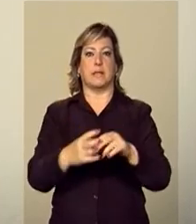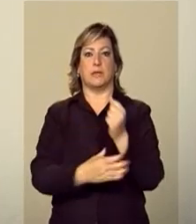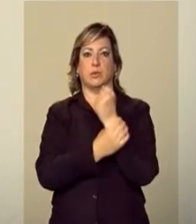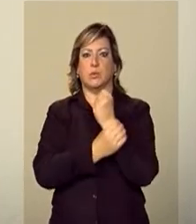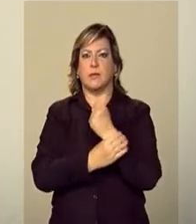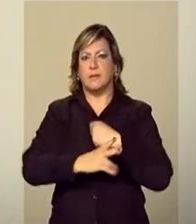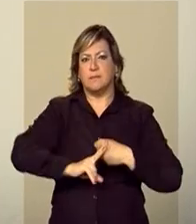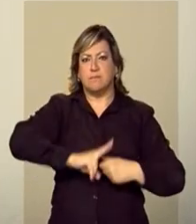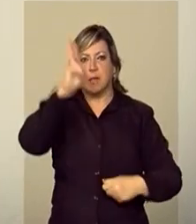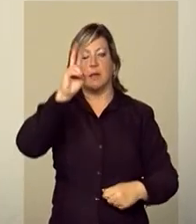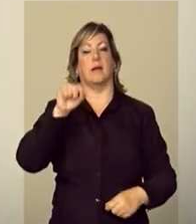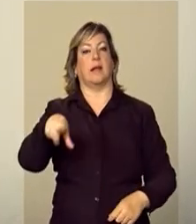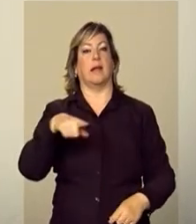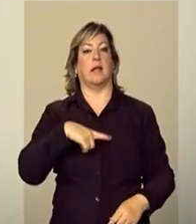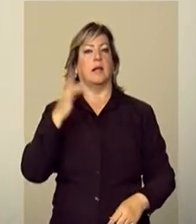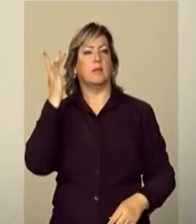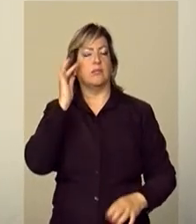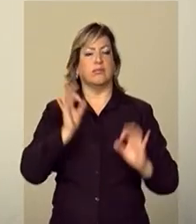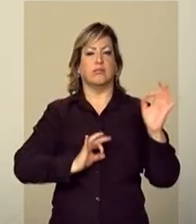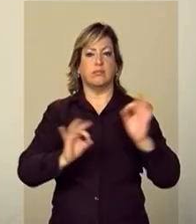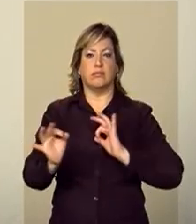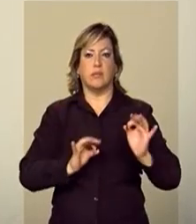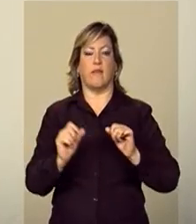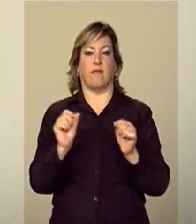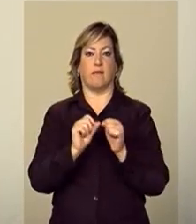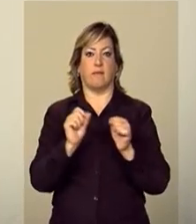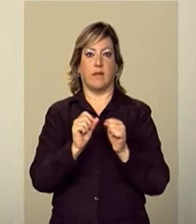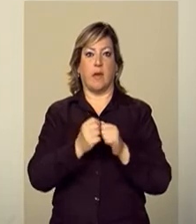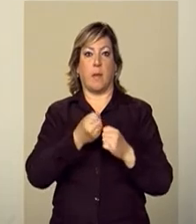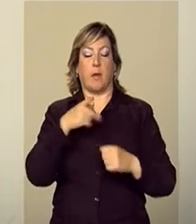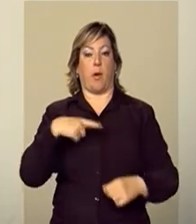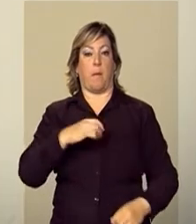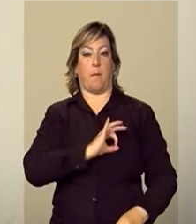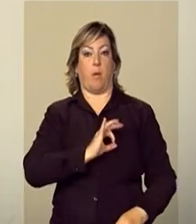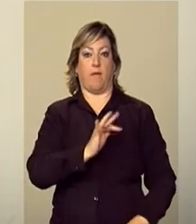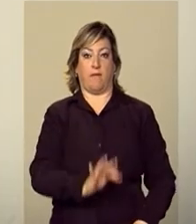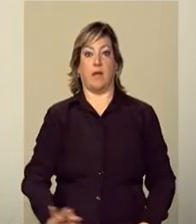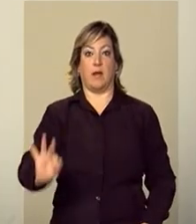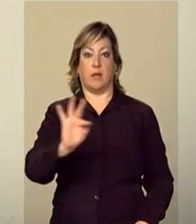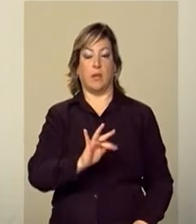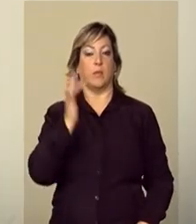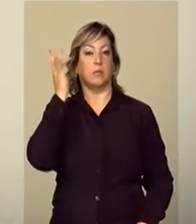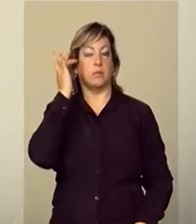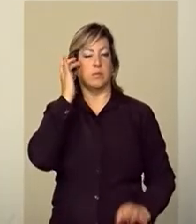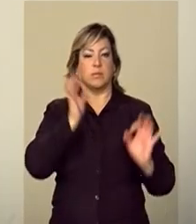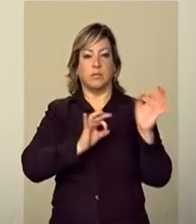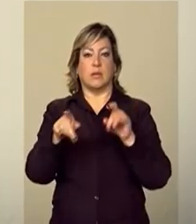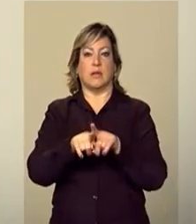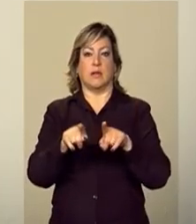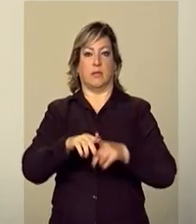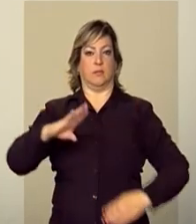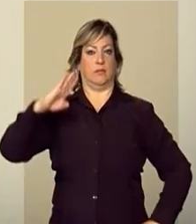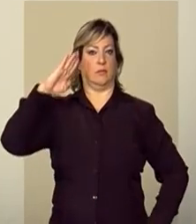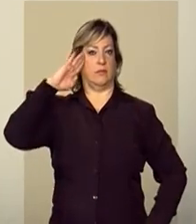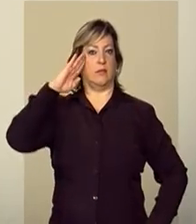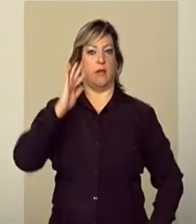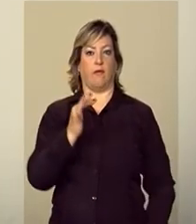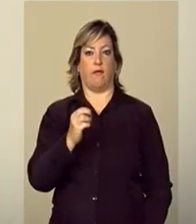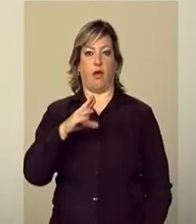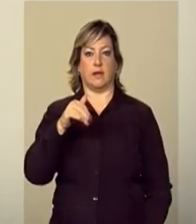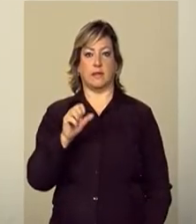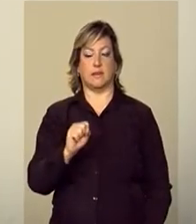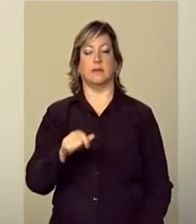as ações de inteligência levadas a efeito pela polícia federal e pelas Forças Armadas que